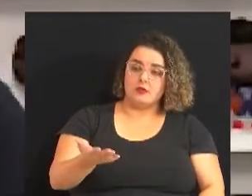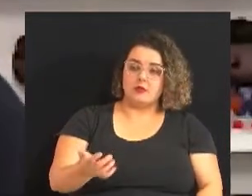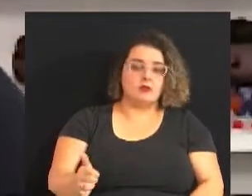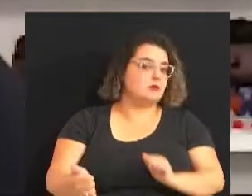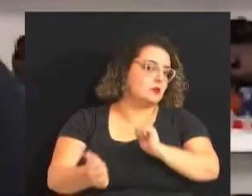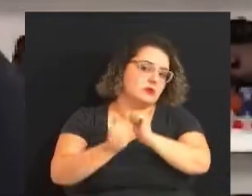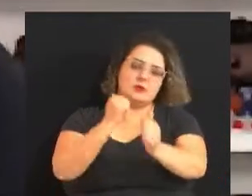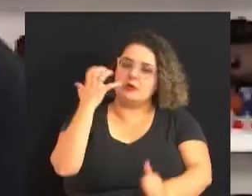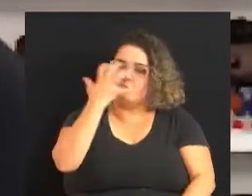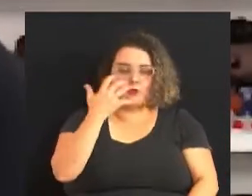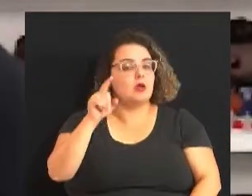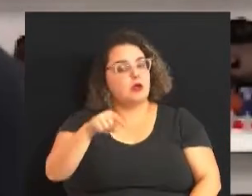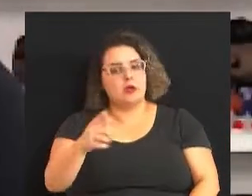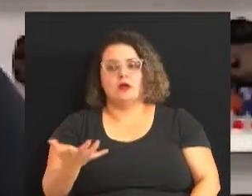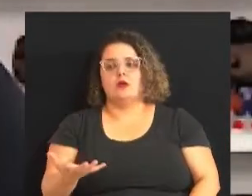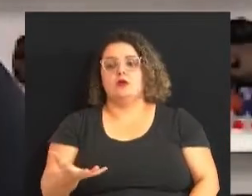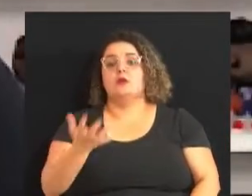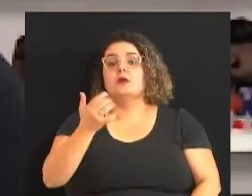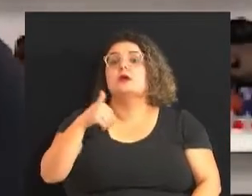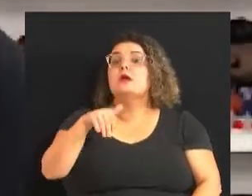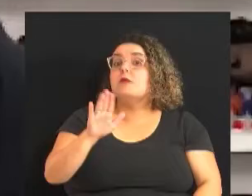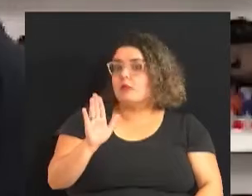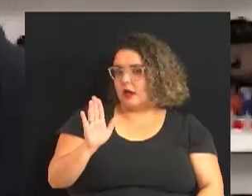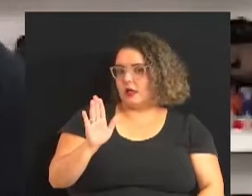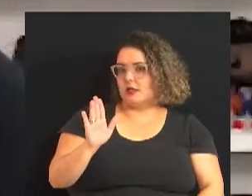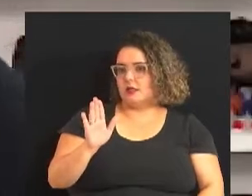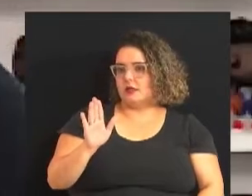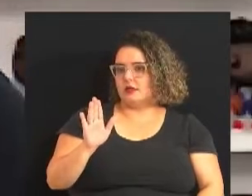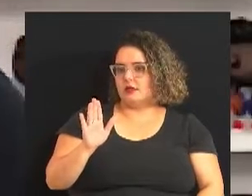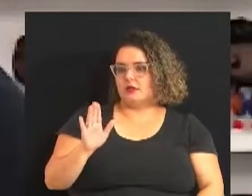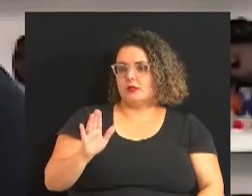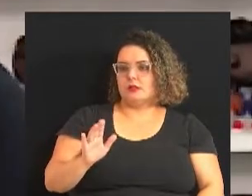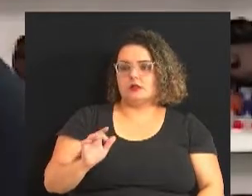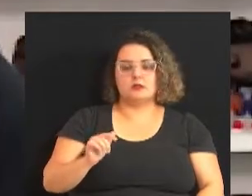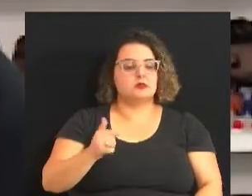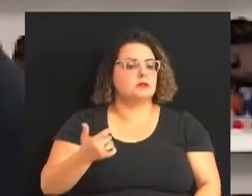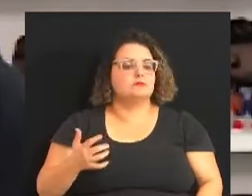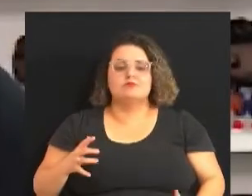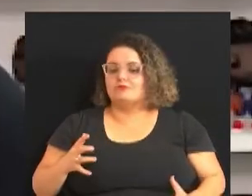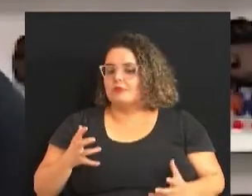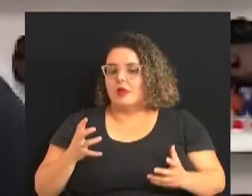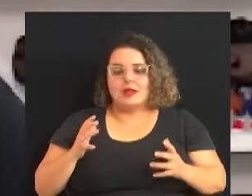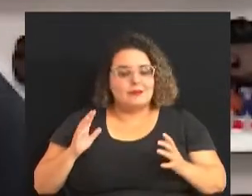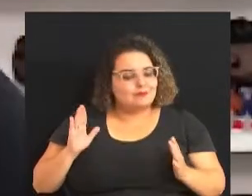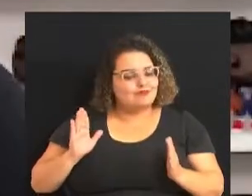isso. Às vezes o querer mais, de você lutar por todas as bolas, de você encarar como algo